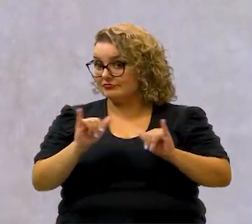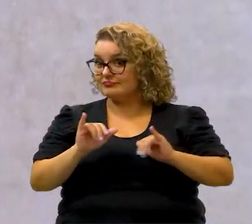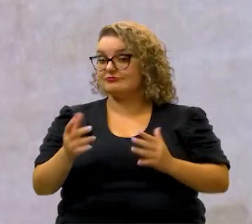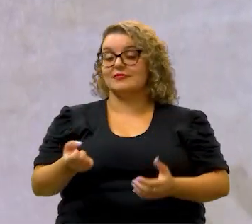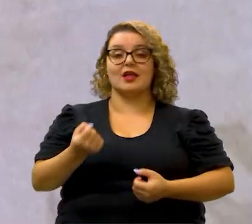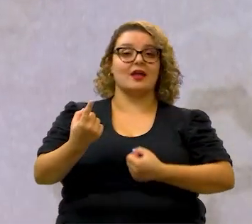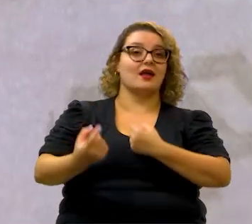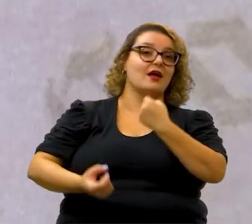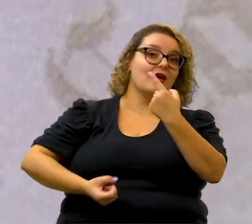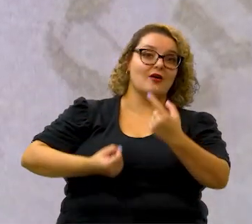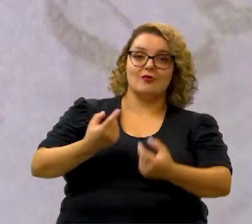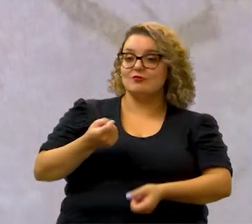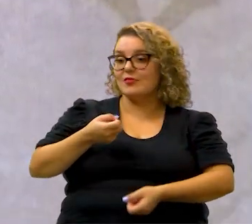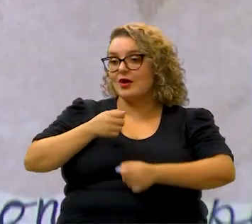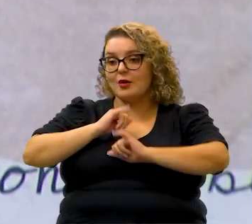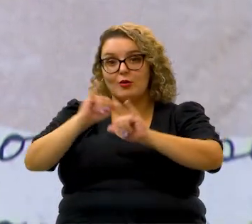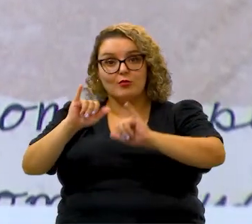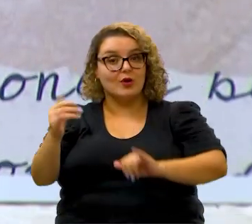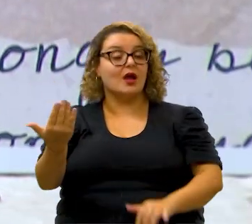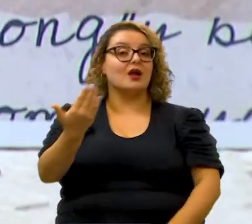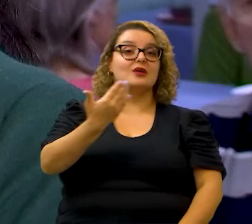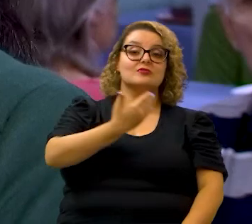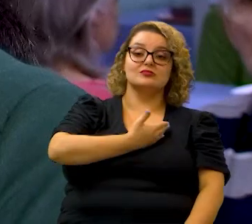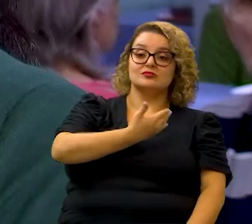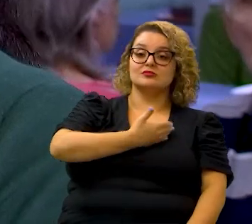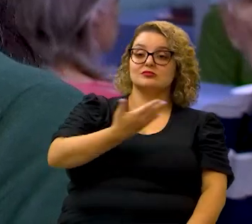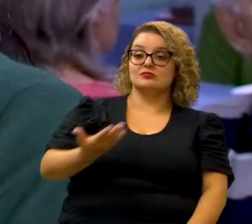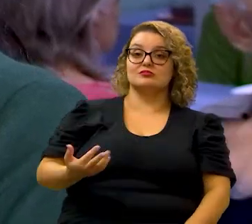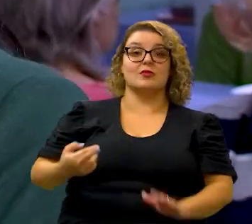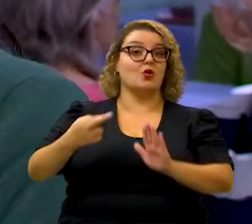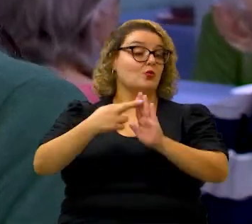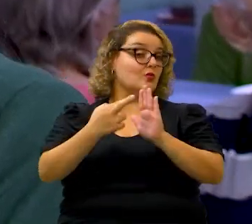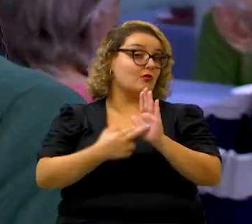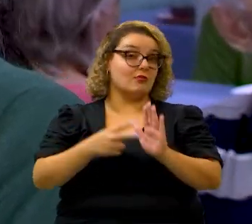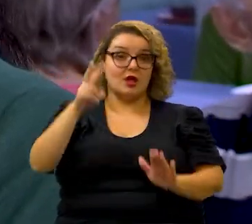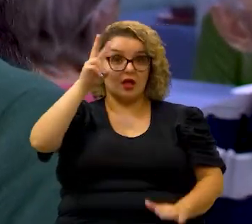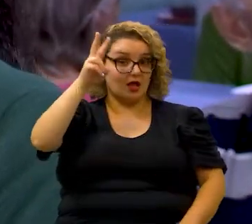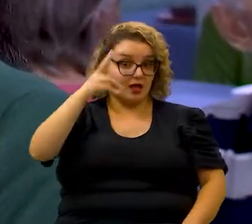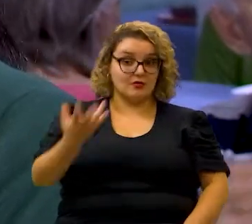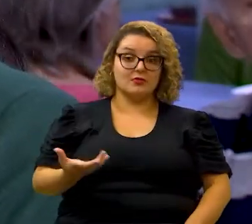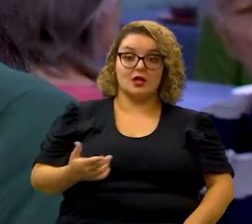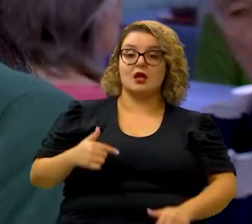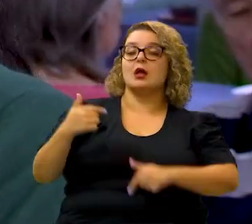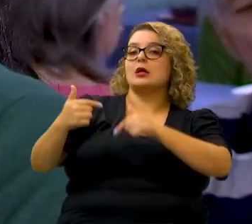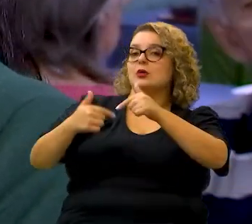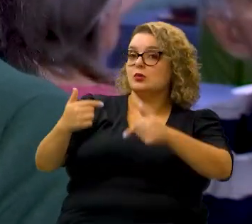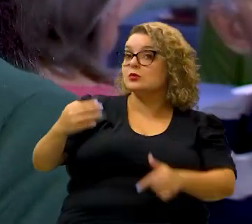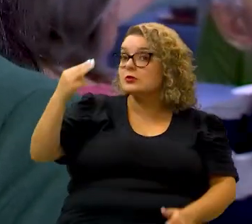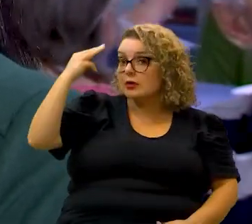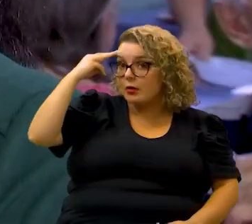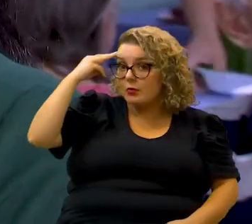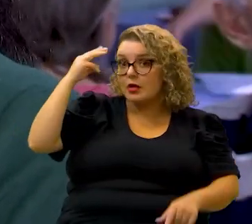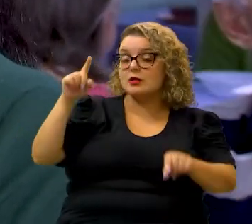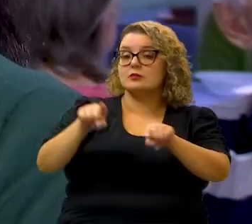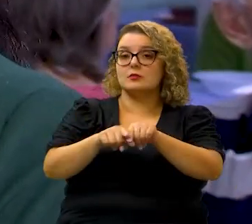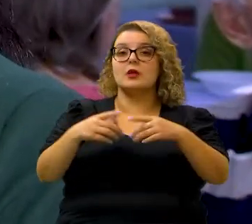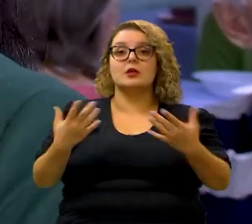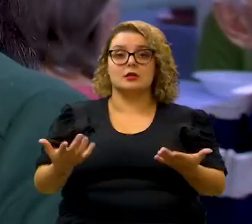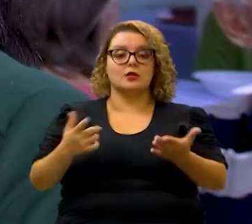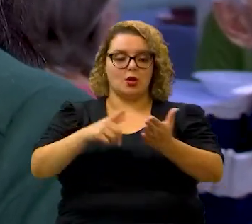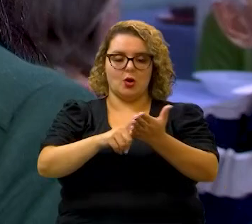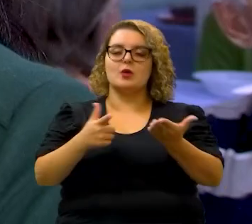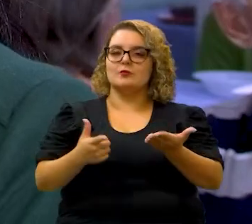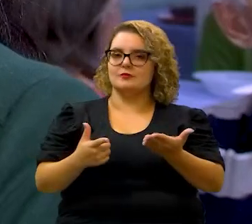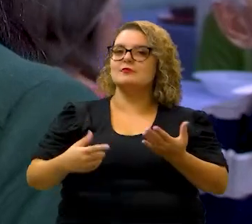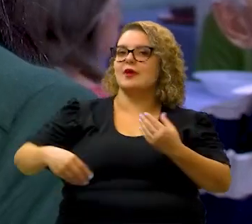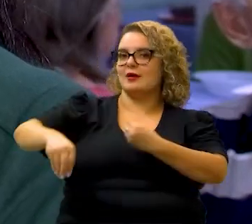do lar, alguma mensagem que eles querem deixar para os amigos, uma receita que eles lembram, porque aí eu trabalho também a questão da